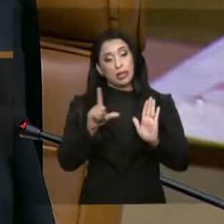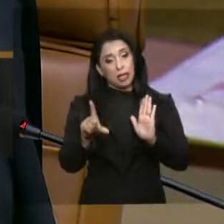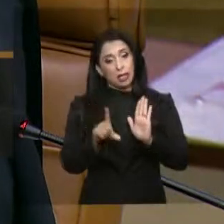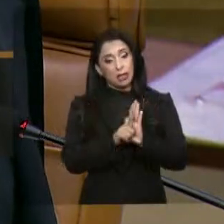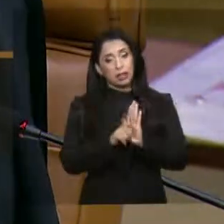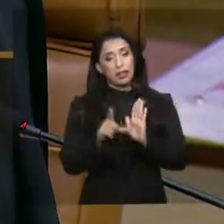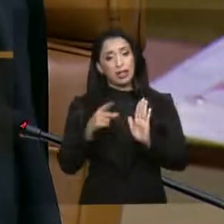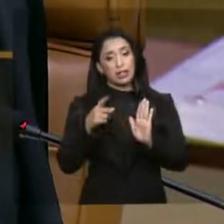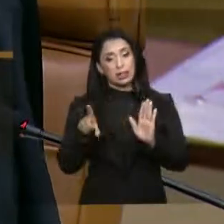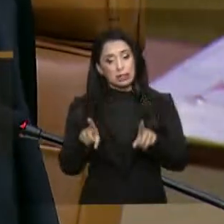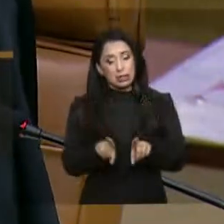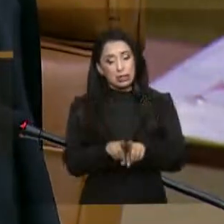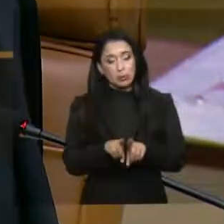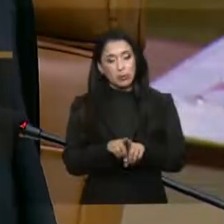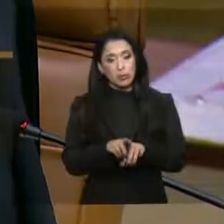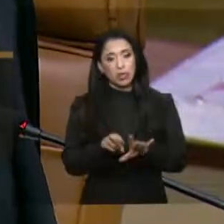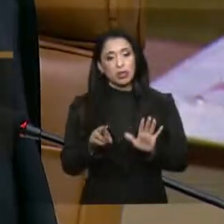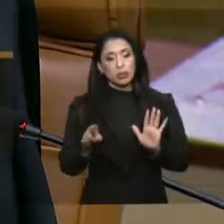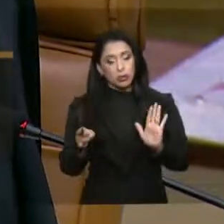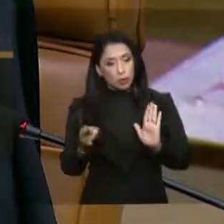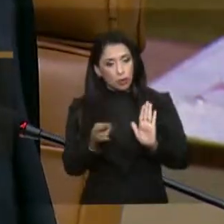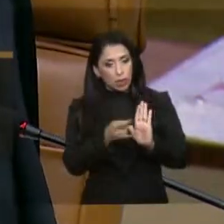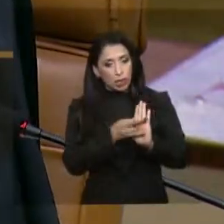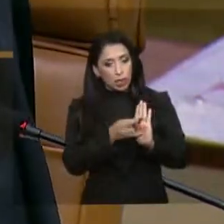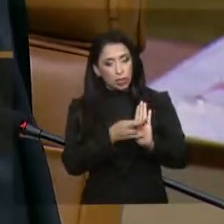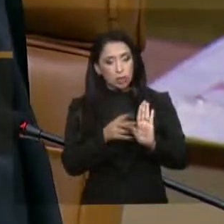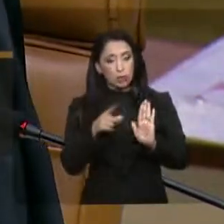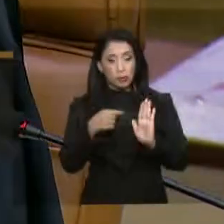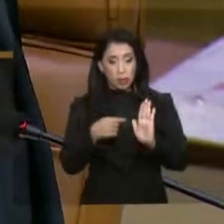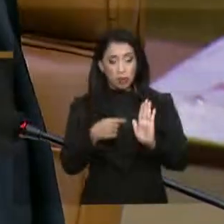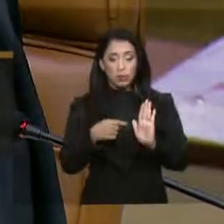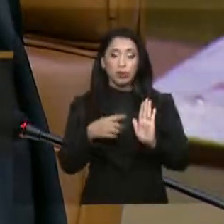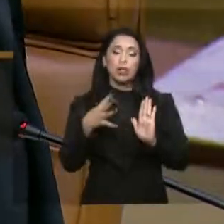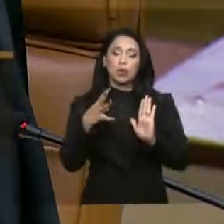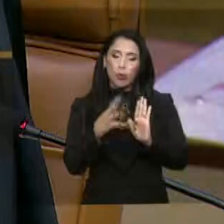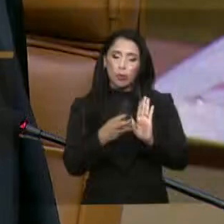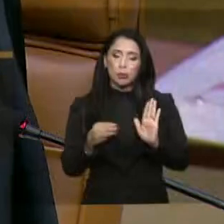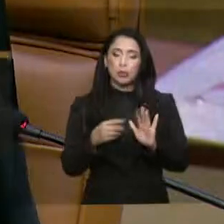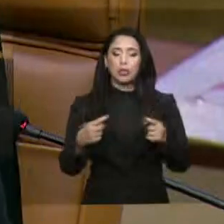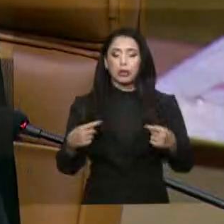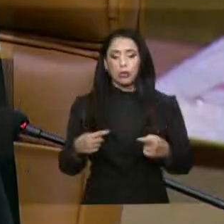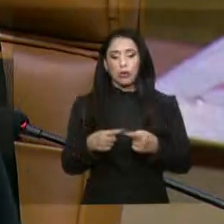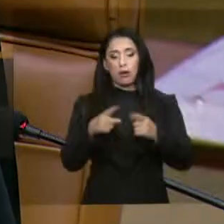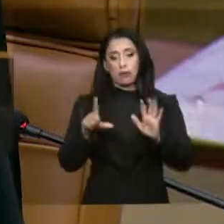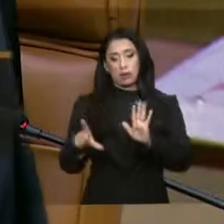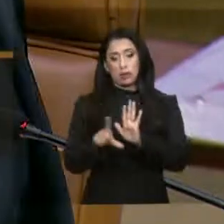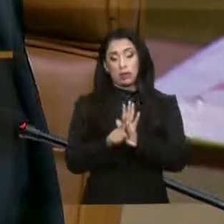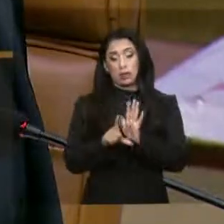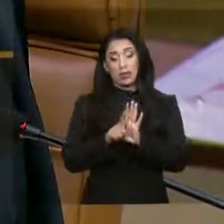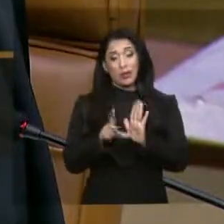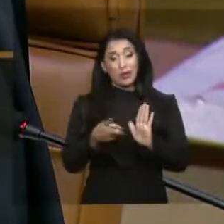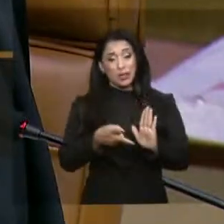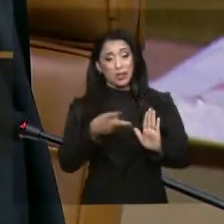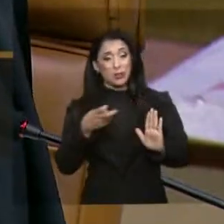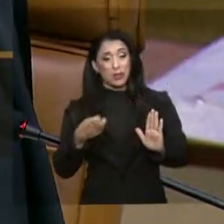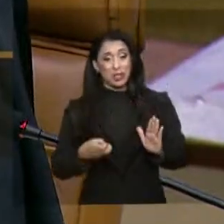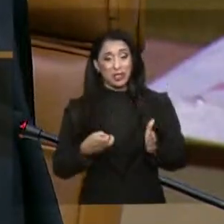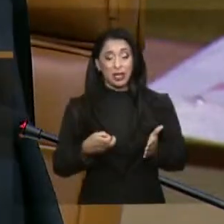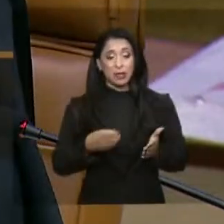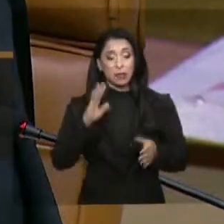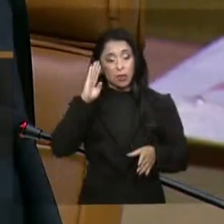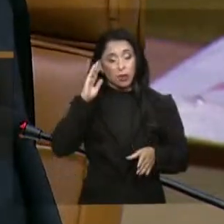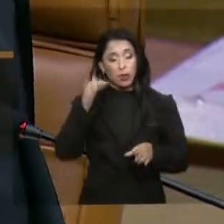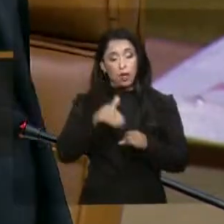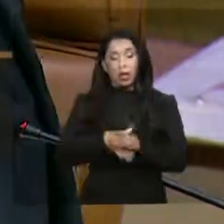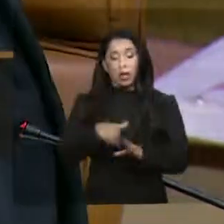nosso regimento que repete a legislação, haveria aqui uma flagrante nulidade do